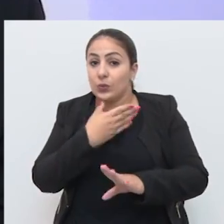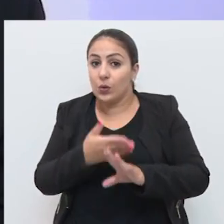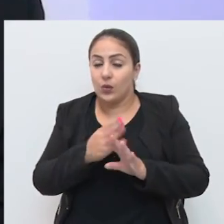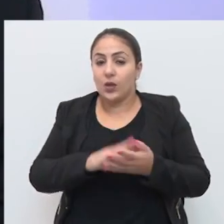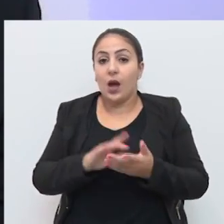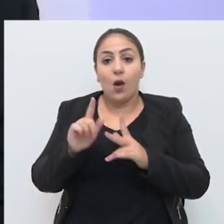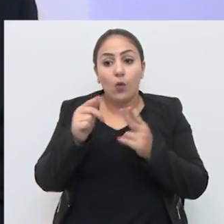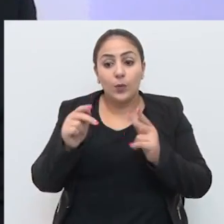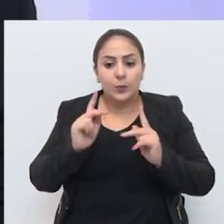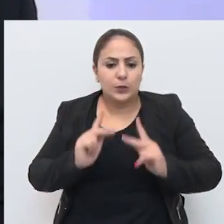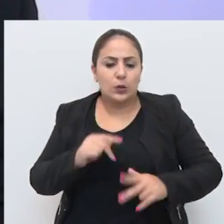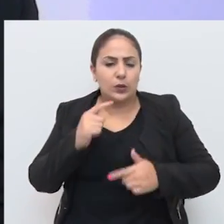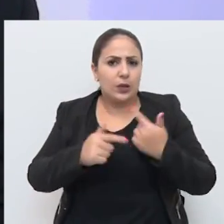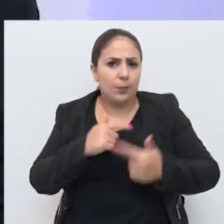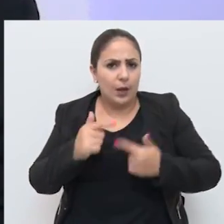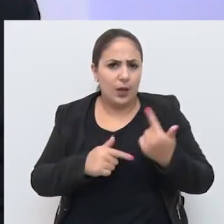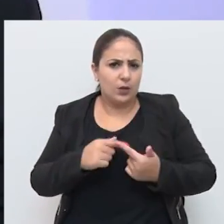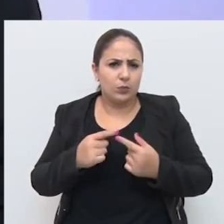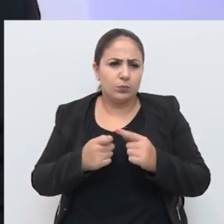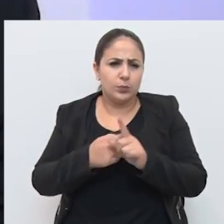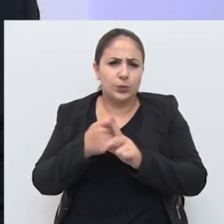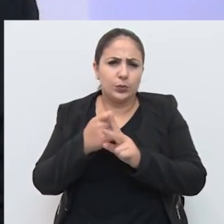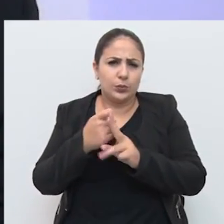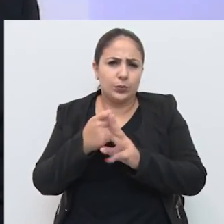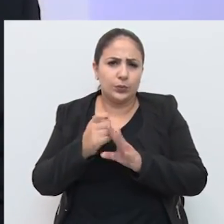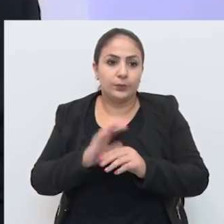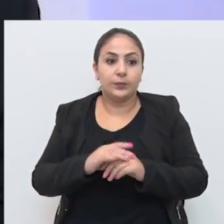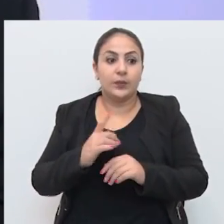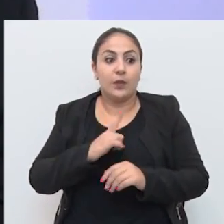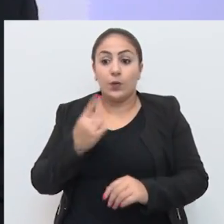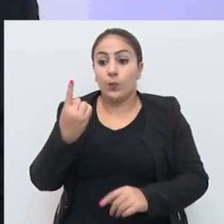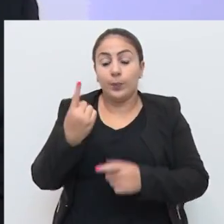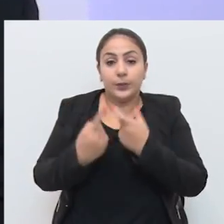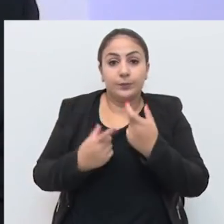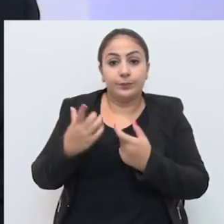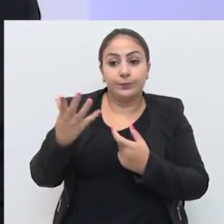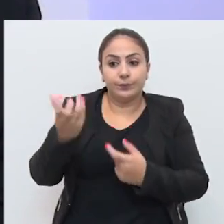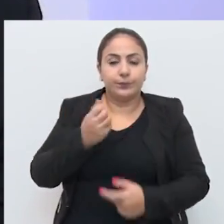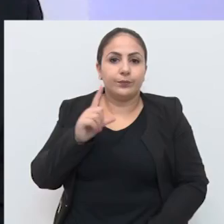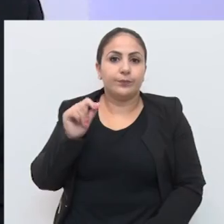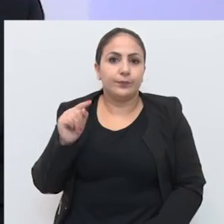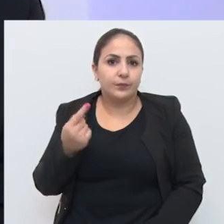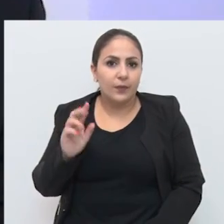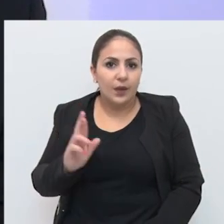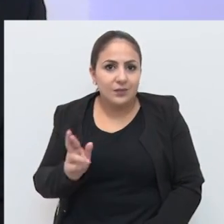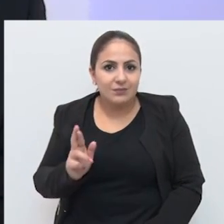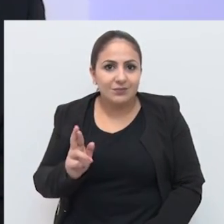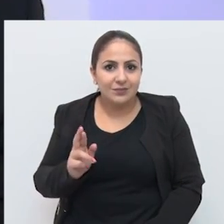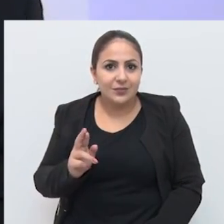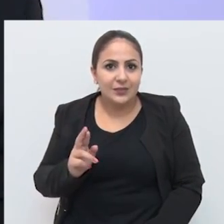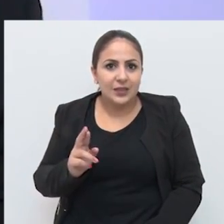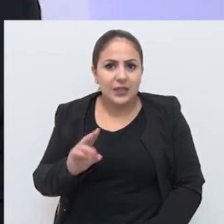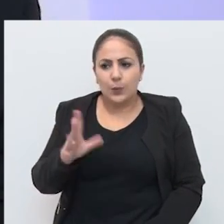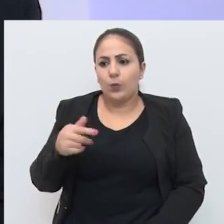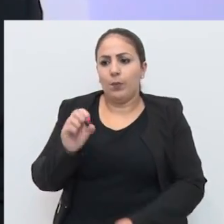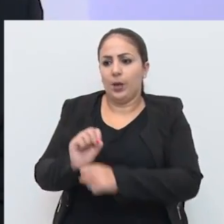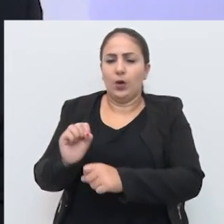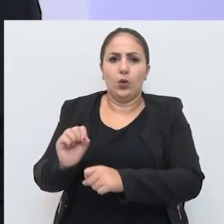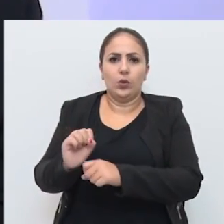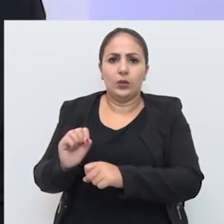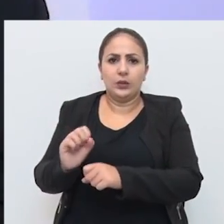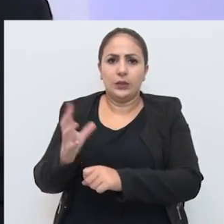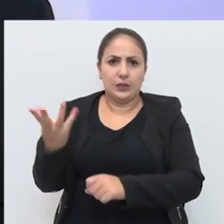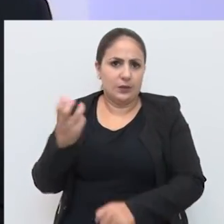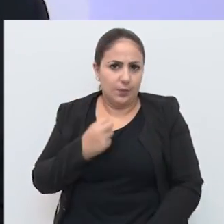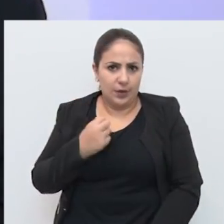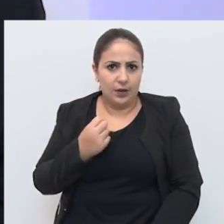acontecer de pessoas trabalharem alguns meses do ano, ter uma renda alta naquele mês, por exemplo, R$10.000, pagarem imposto na fonte, mas não trabalharem o resto do ano. O total do